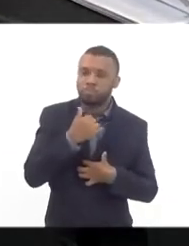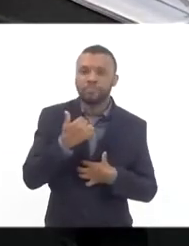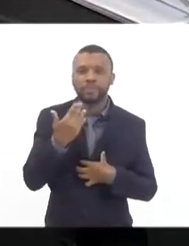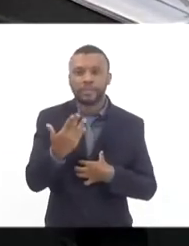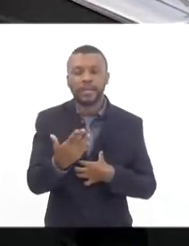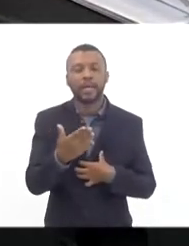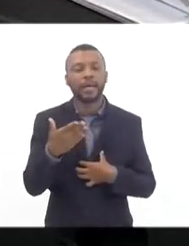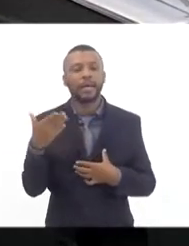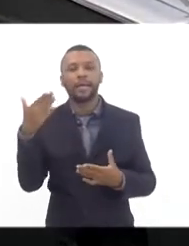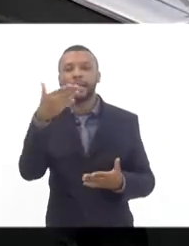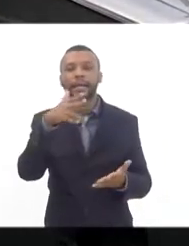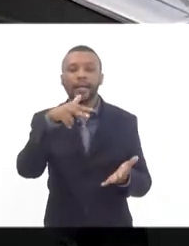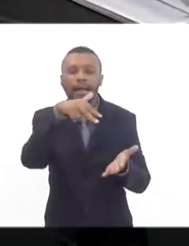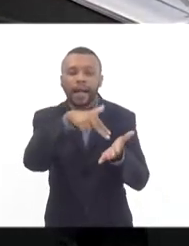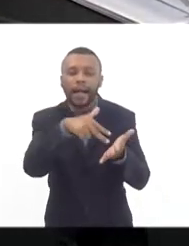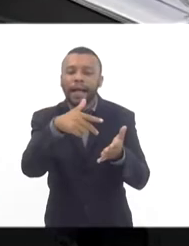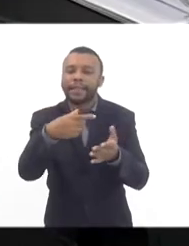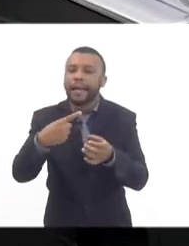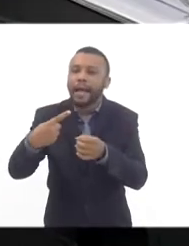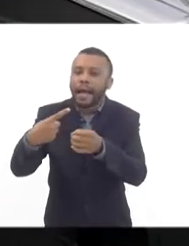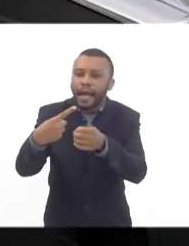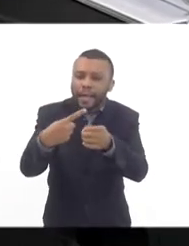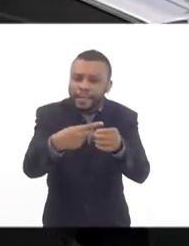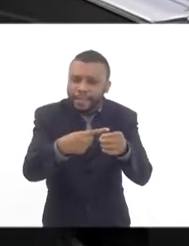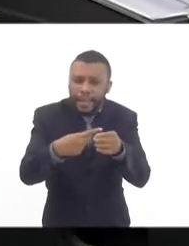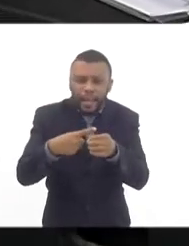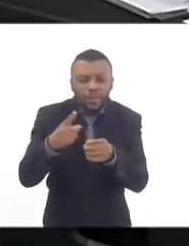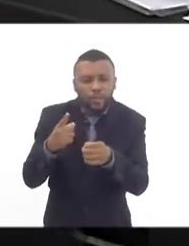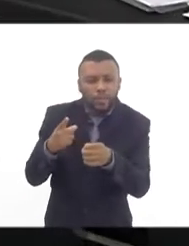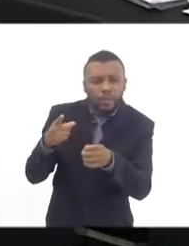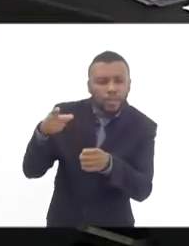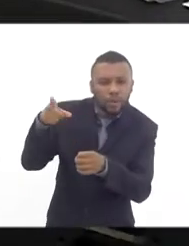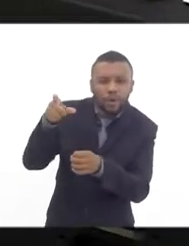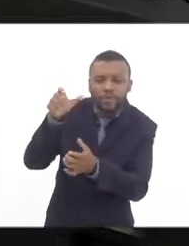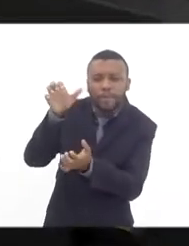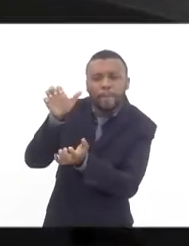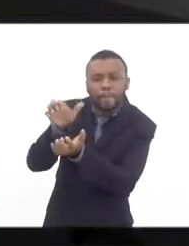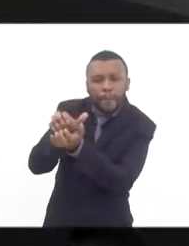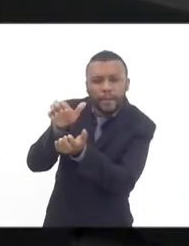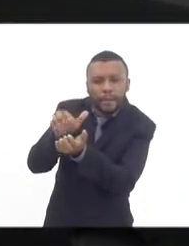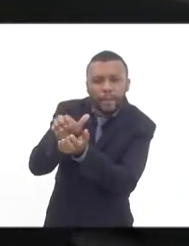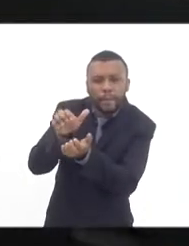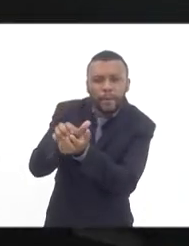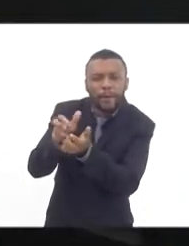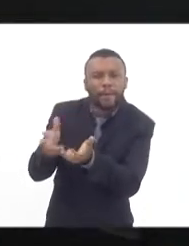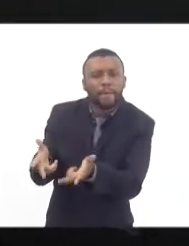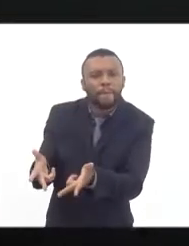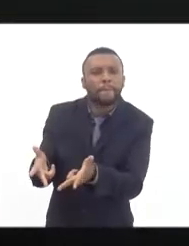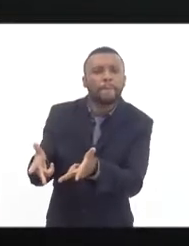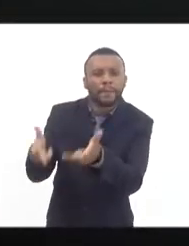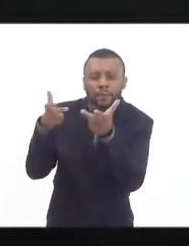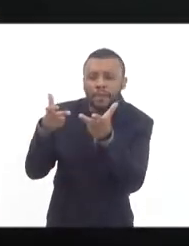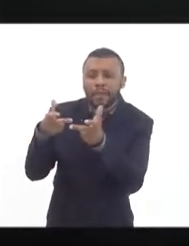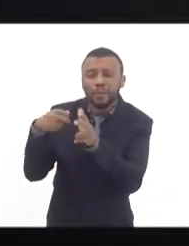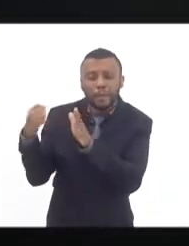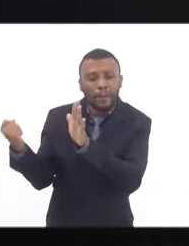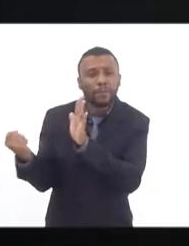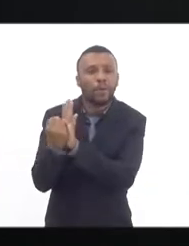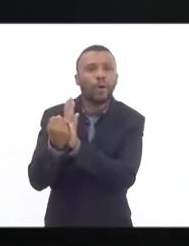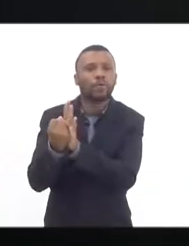lá na cidadezinha, lá do interior de Pernambuco, e ver que o patrimônio é